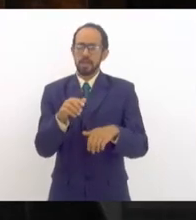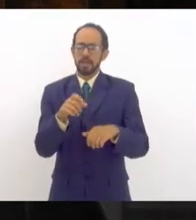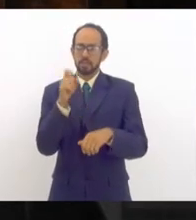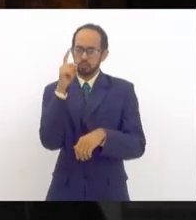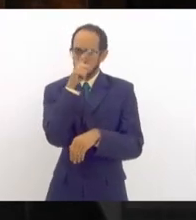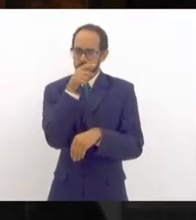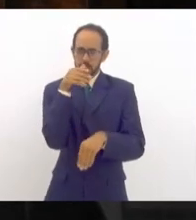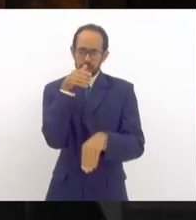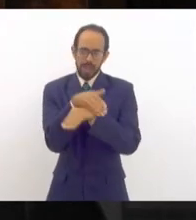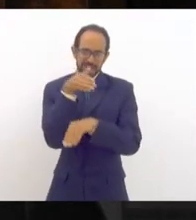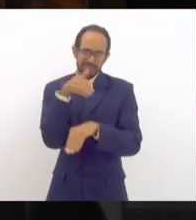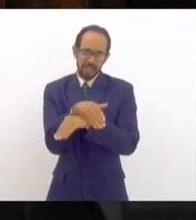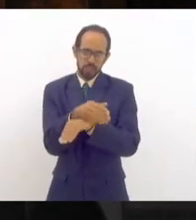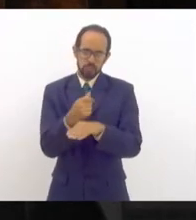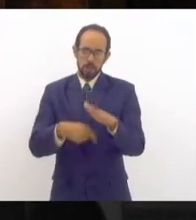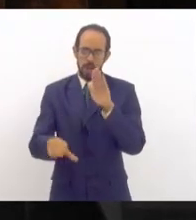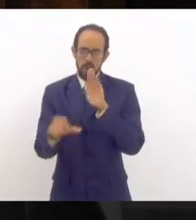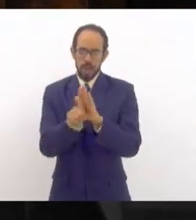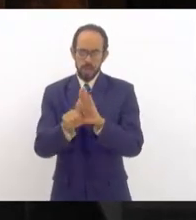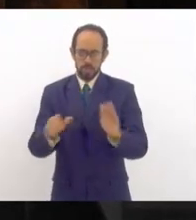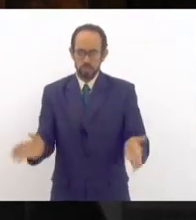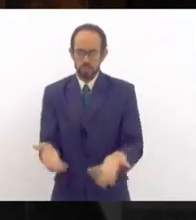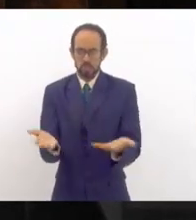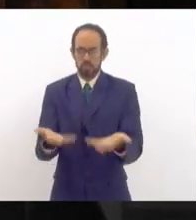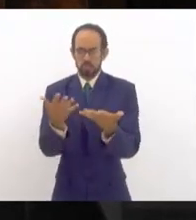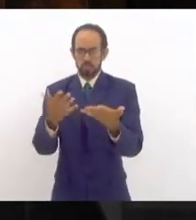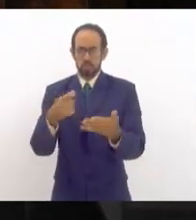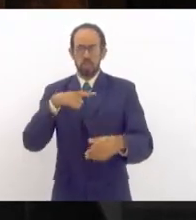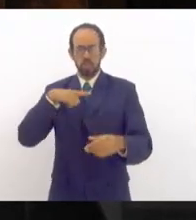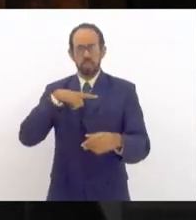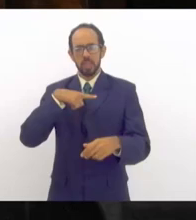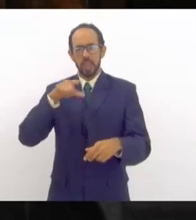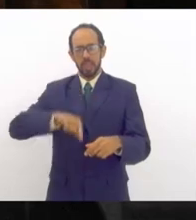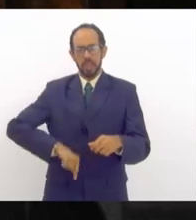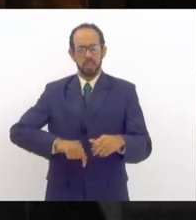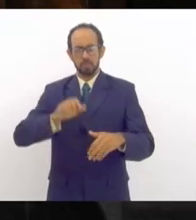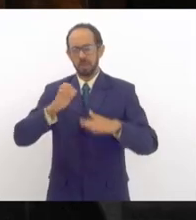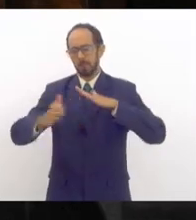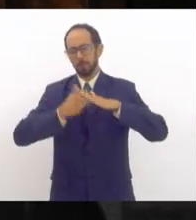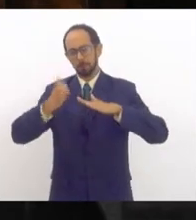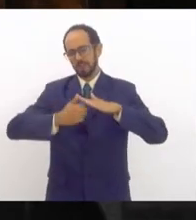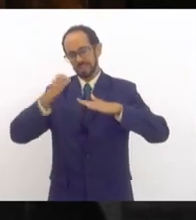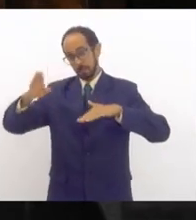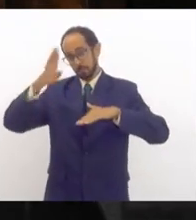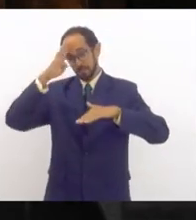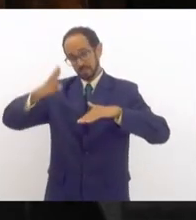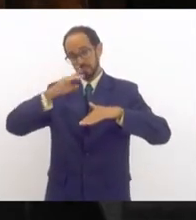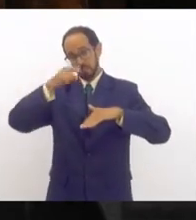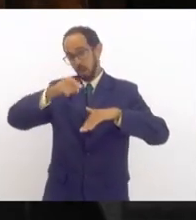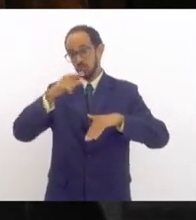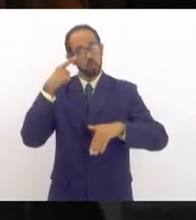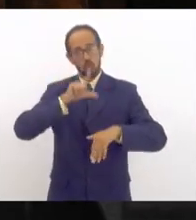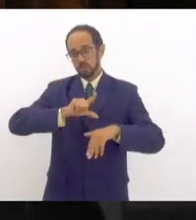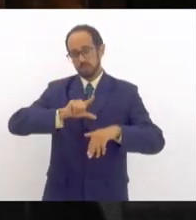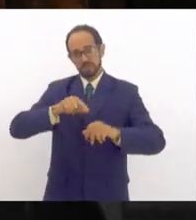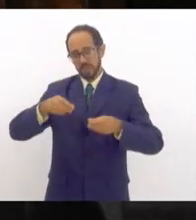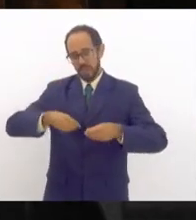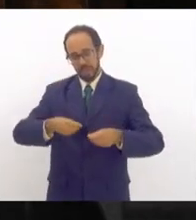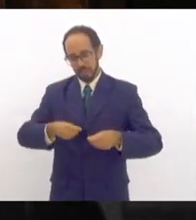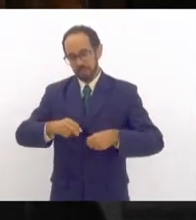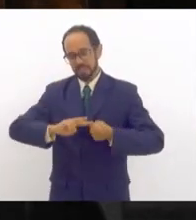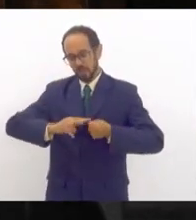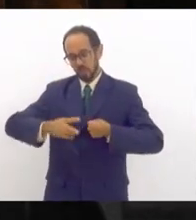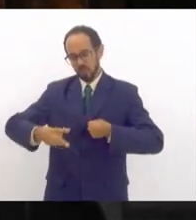a uma lei de incentivo né a gente sabe que existe um monopólio muito grande de empresas de produtoras que não dão essa contrapartida social